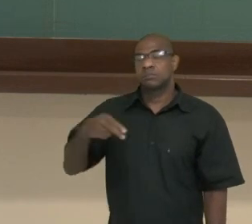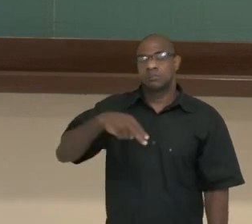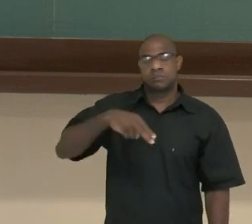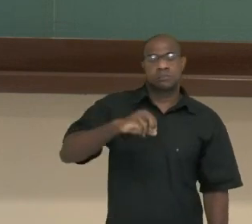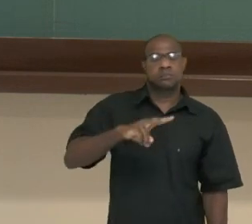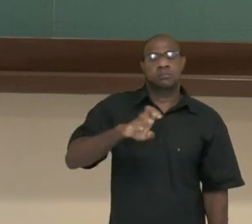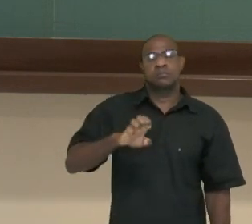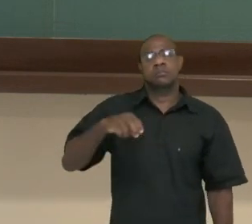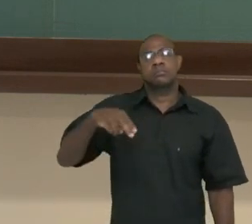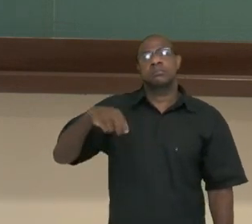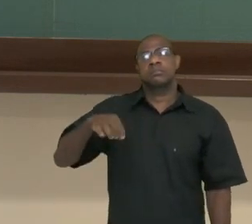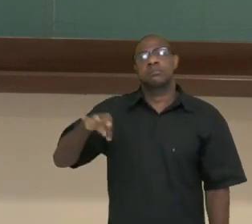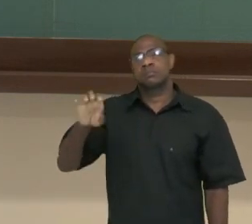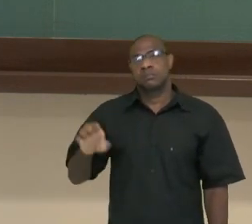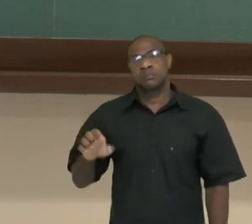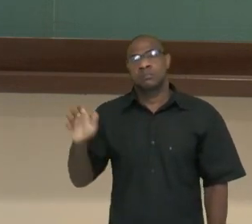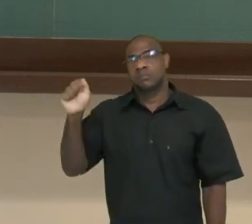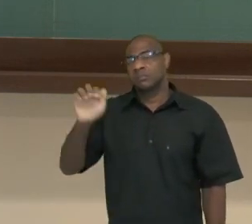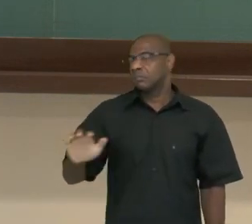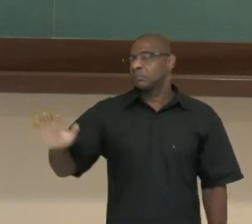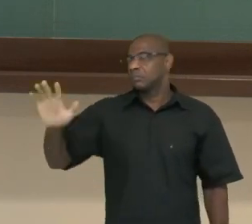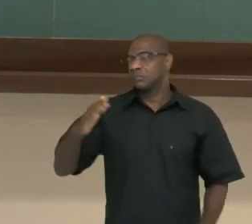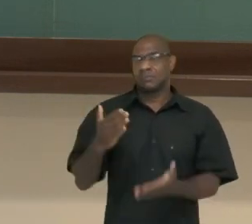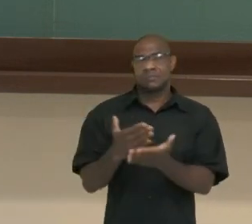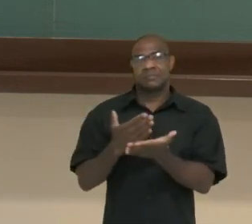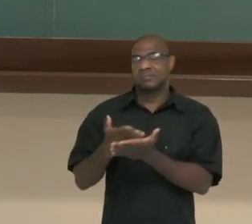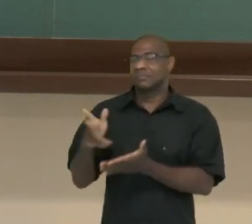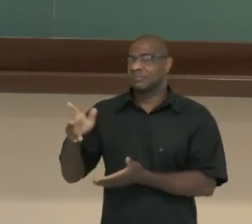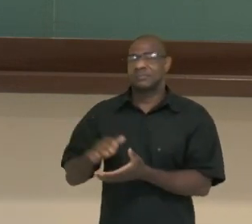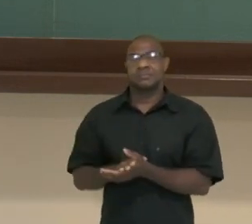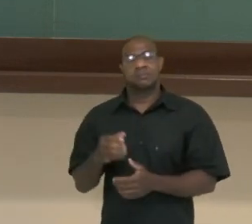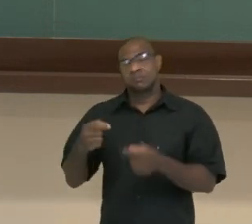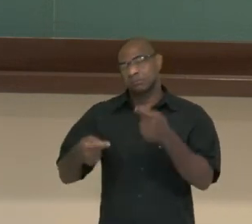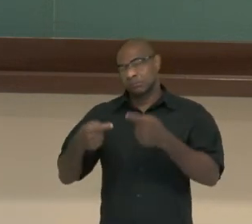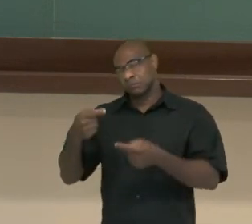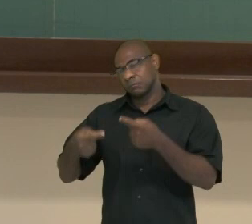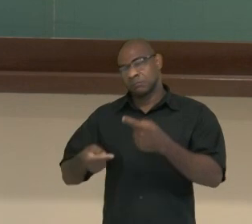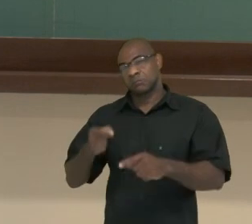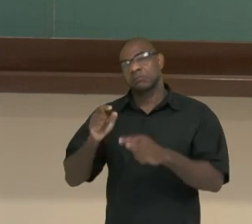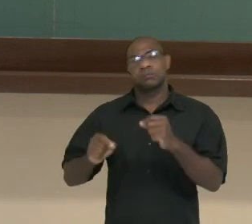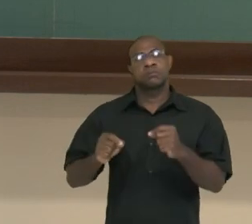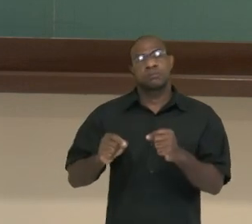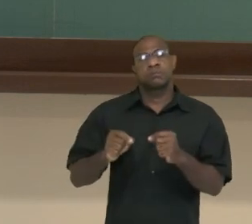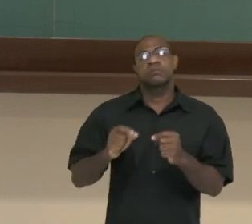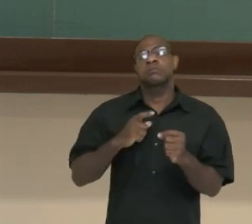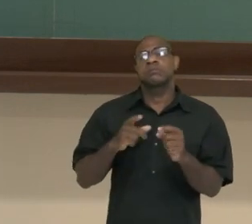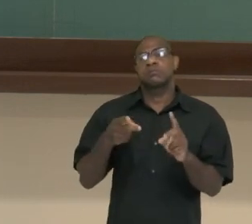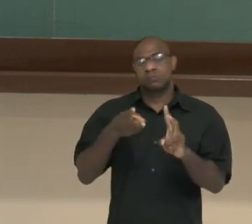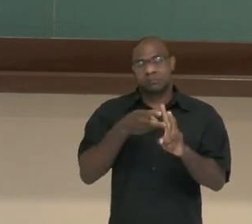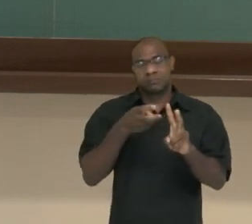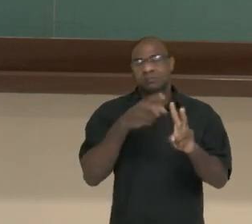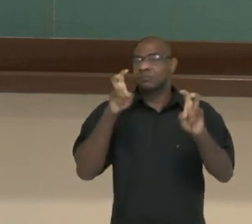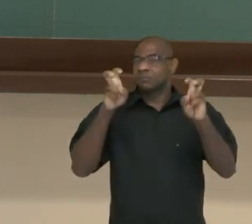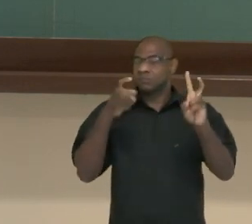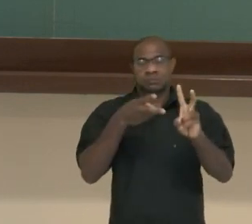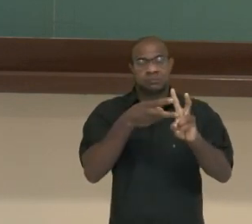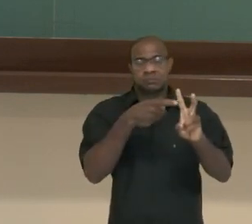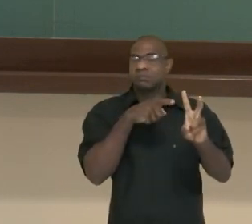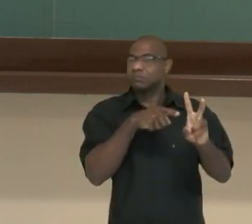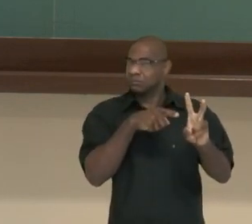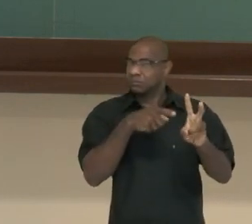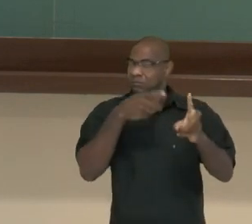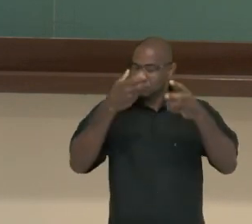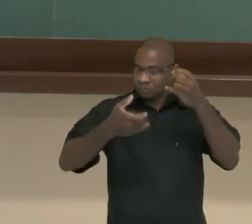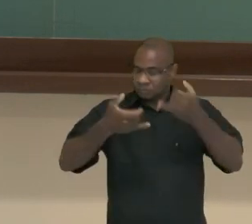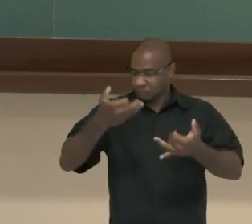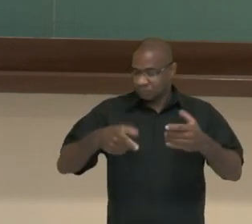uma iconografia para vocês lembrarem do romance. Debatemos questões relacionadas ao indígena, que são trazidas pela